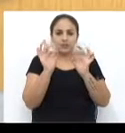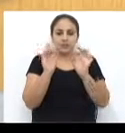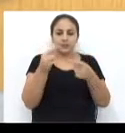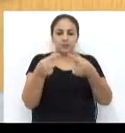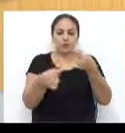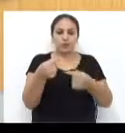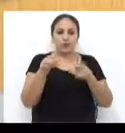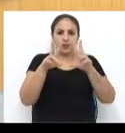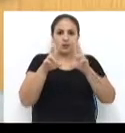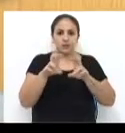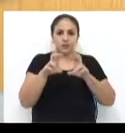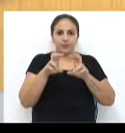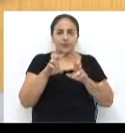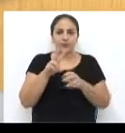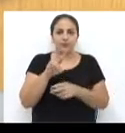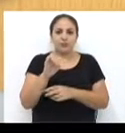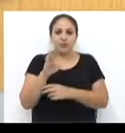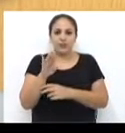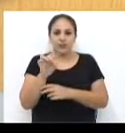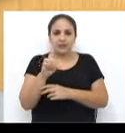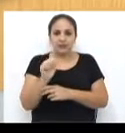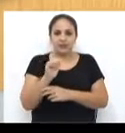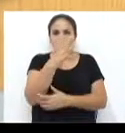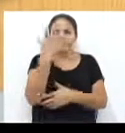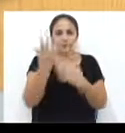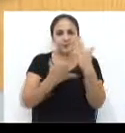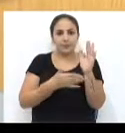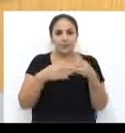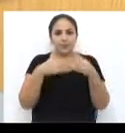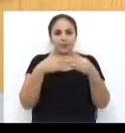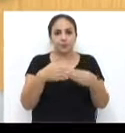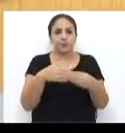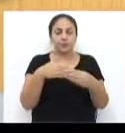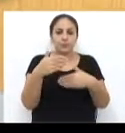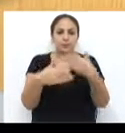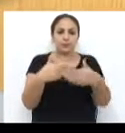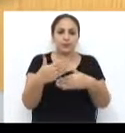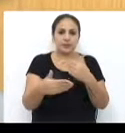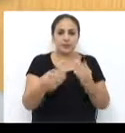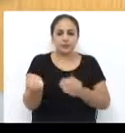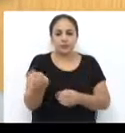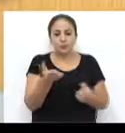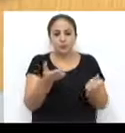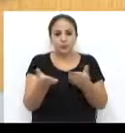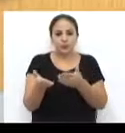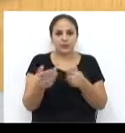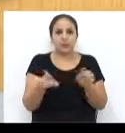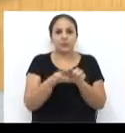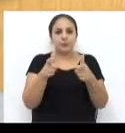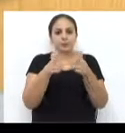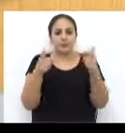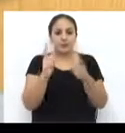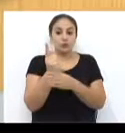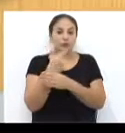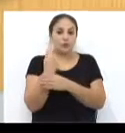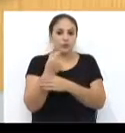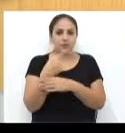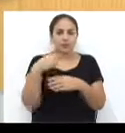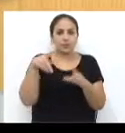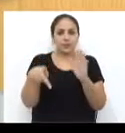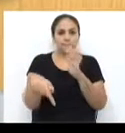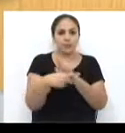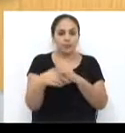Comissão Especial para a Discussão de Viabilidade Ambiental, Acompanhamento do Processo de Modernização e Ampliação Sustentável